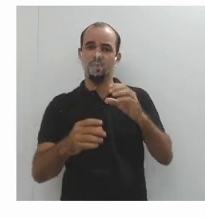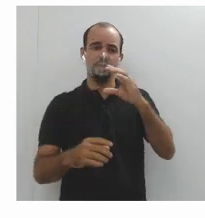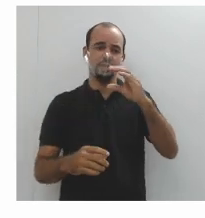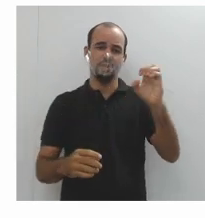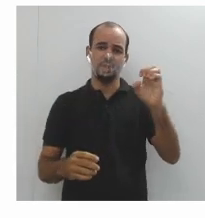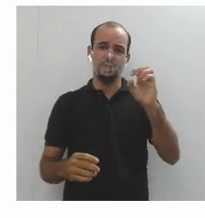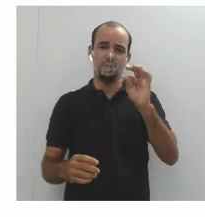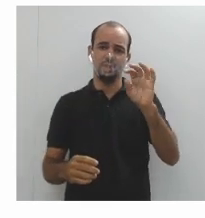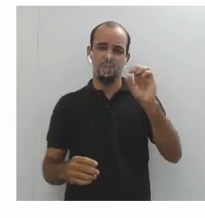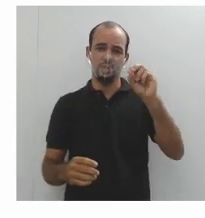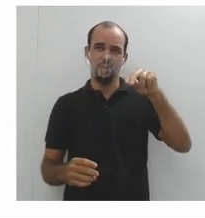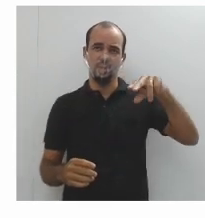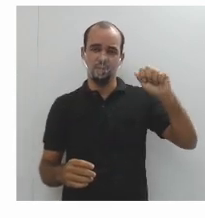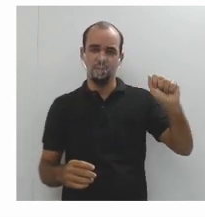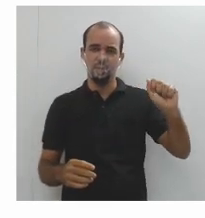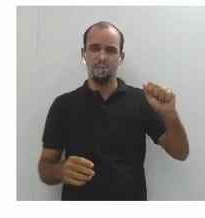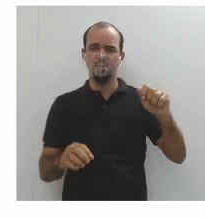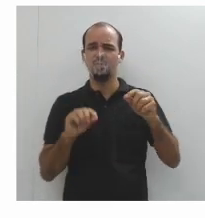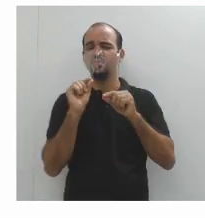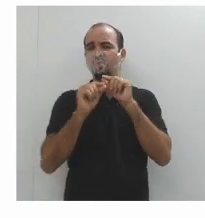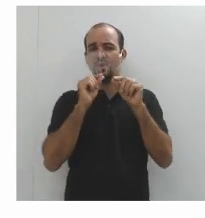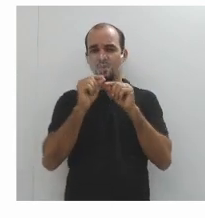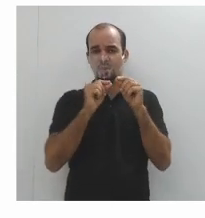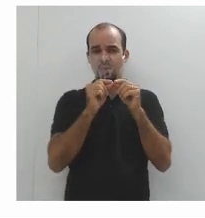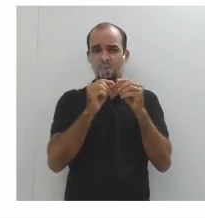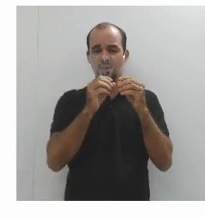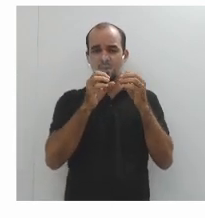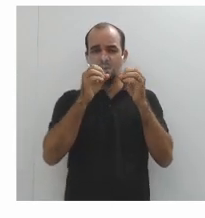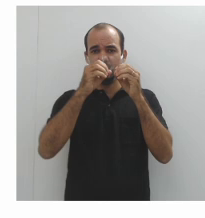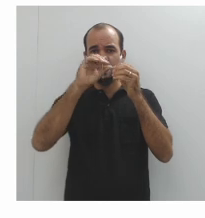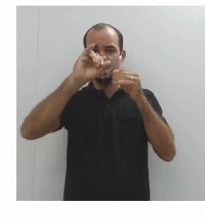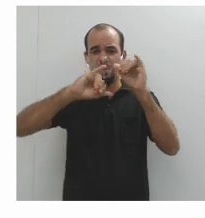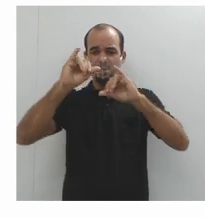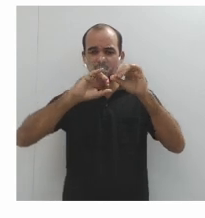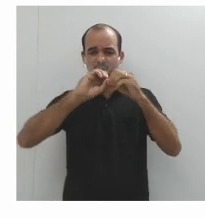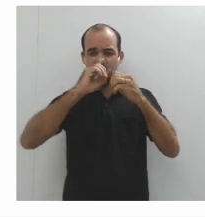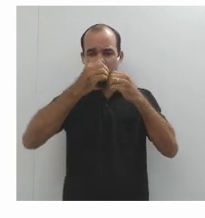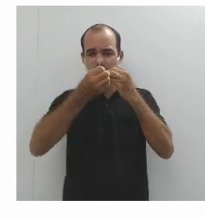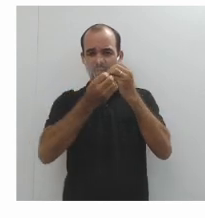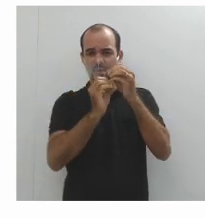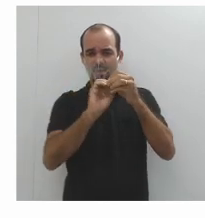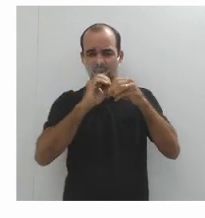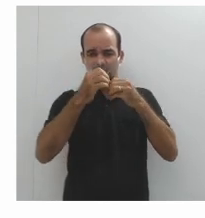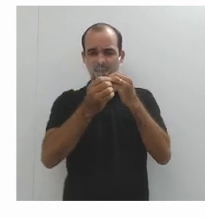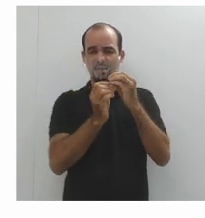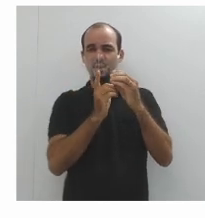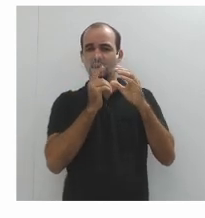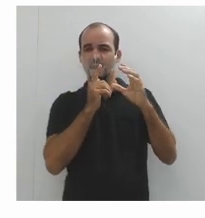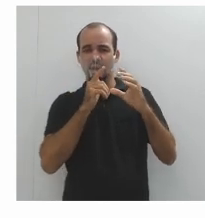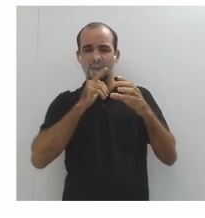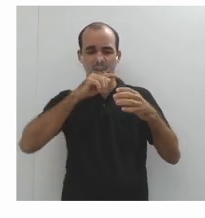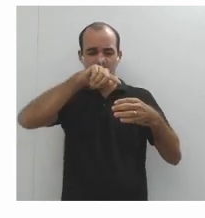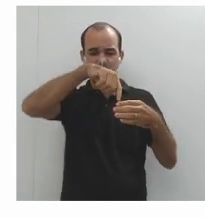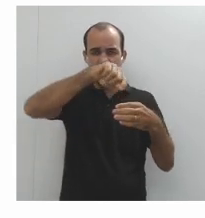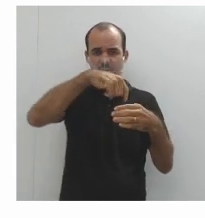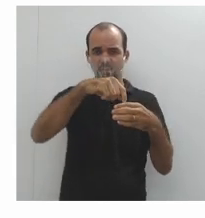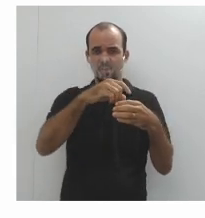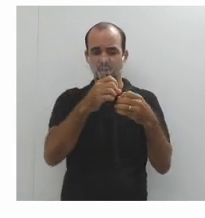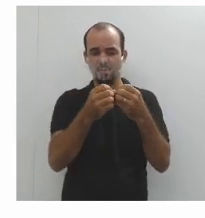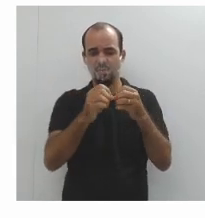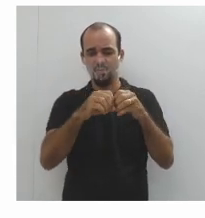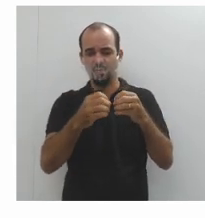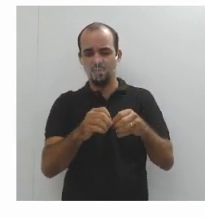Quando eu tenho a quebra da sua cadeia com água, formam polialcool aldeído